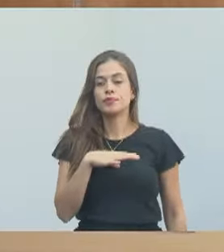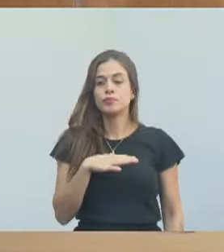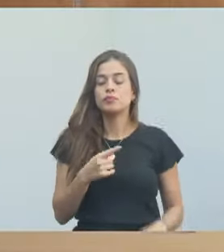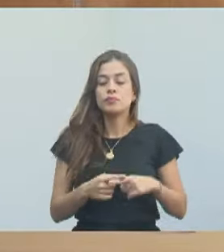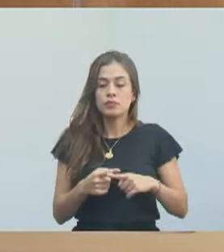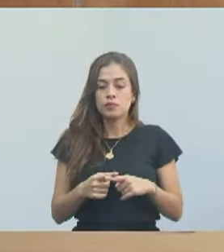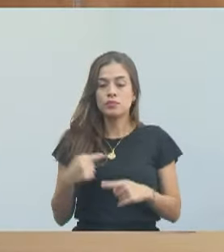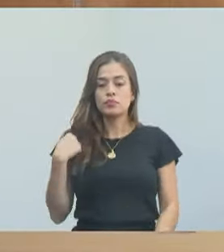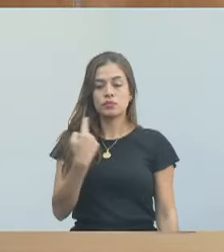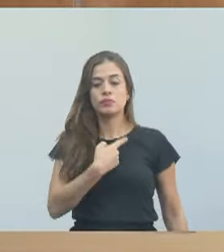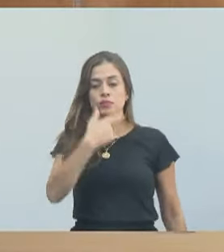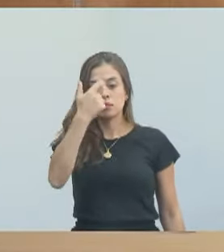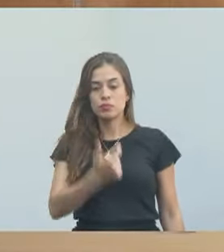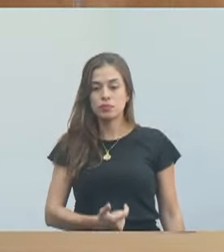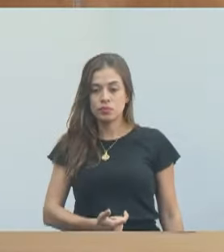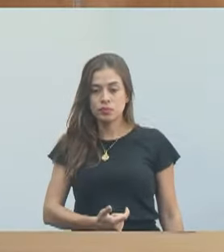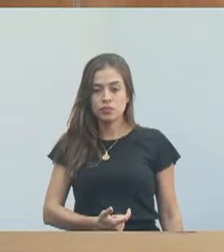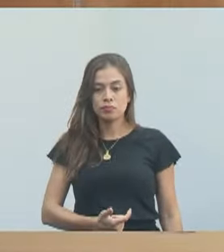nós somos